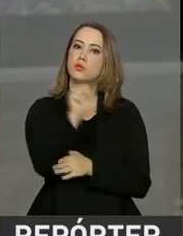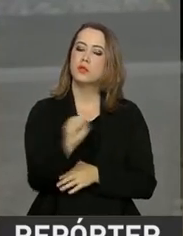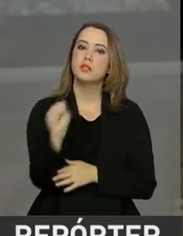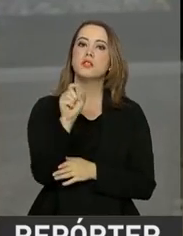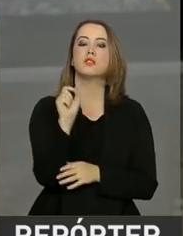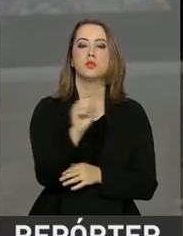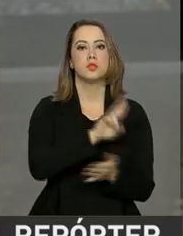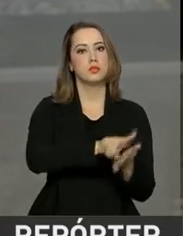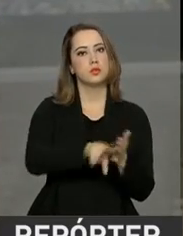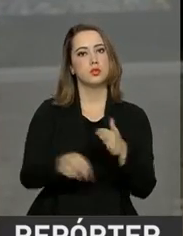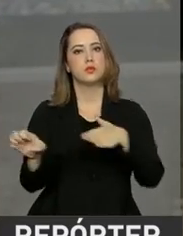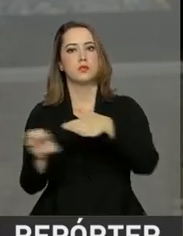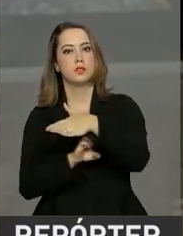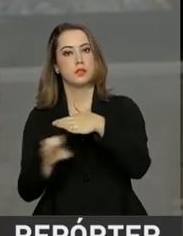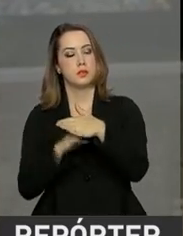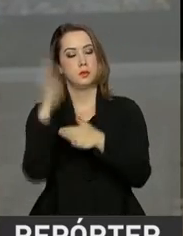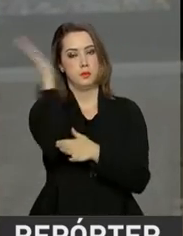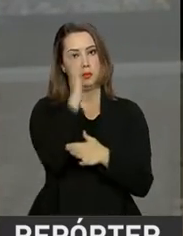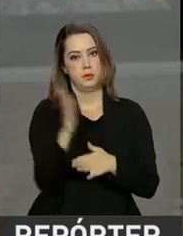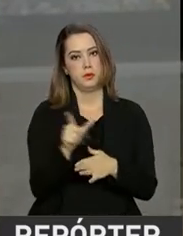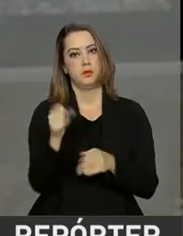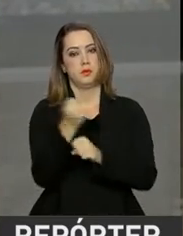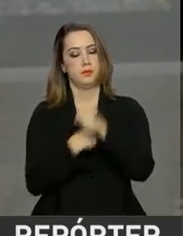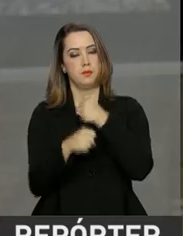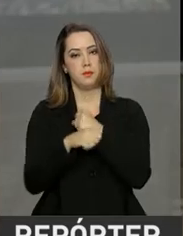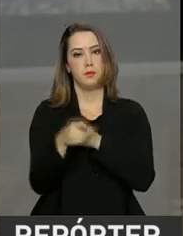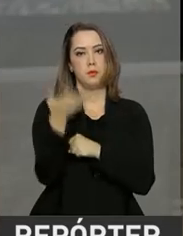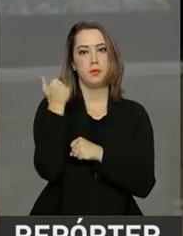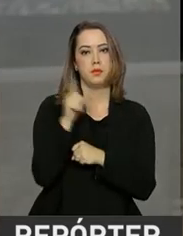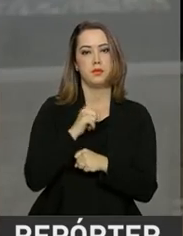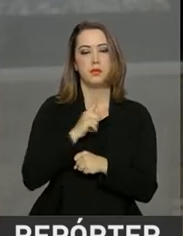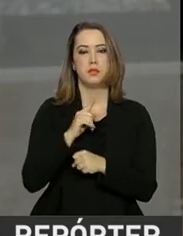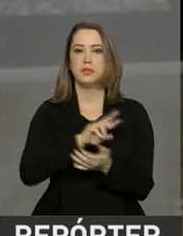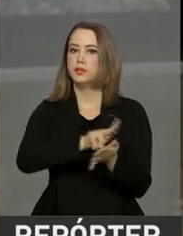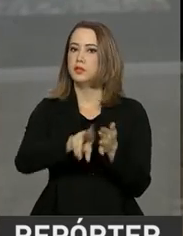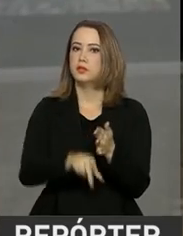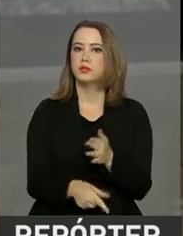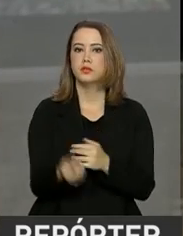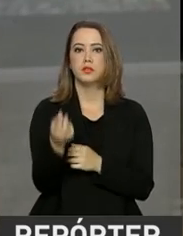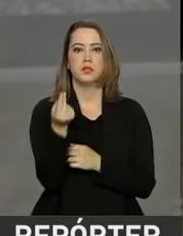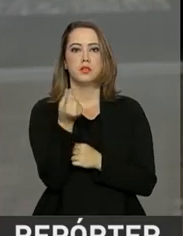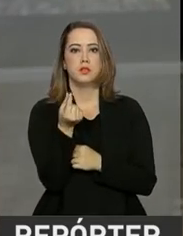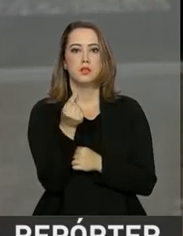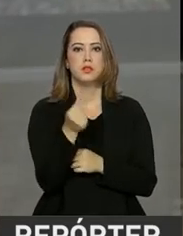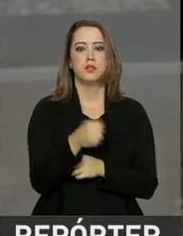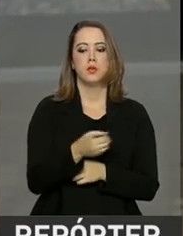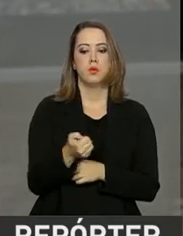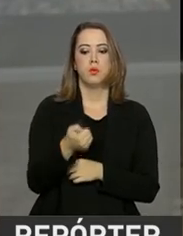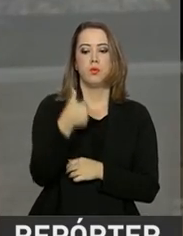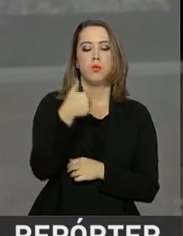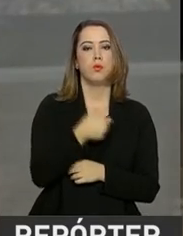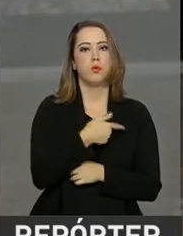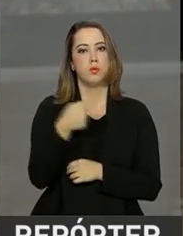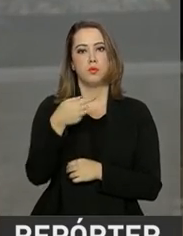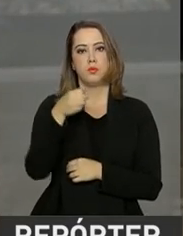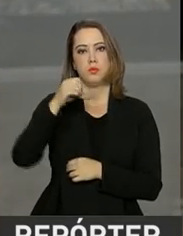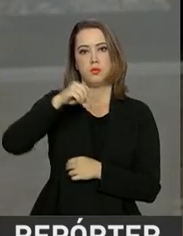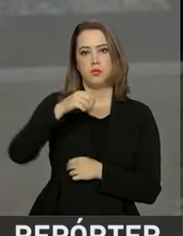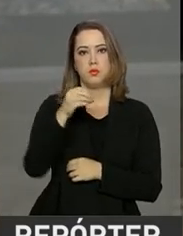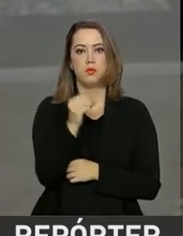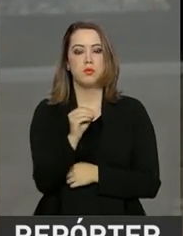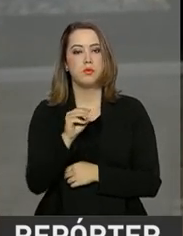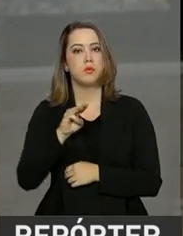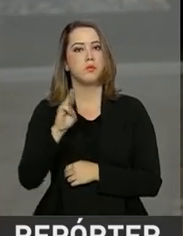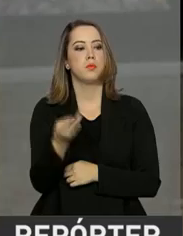empresariais do Brasil que no ano passado teve um rendimento consolidado de quase R 790 bilhões de